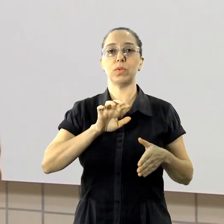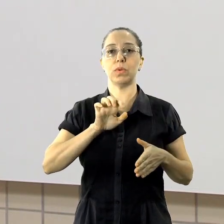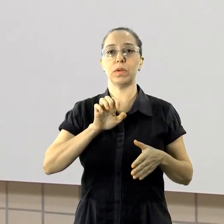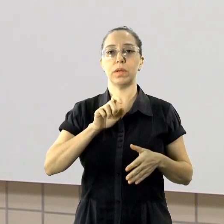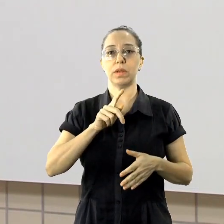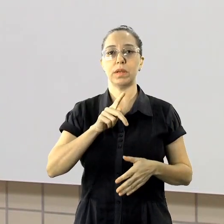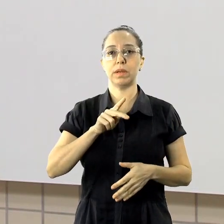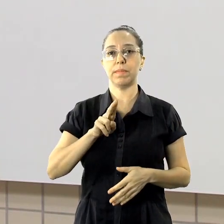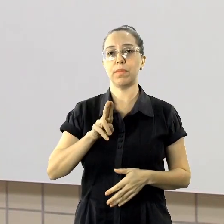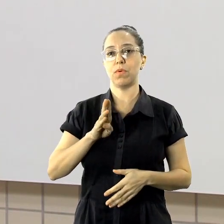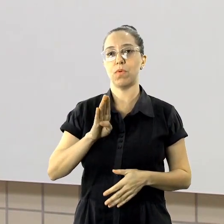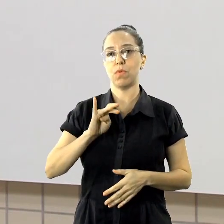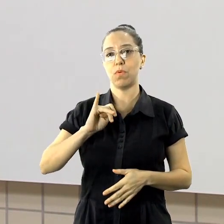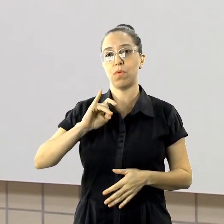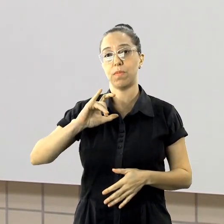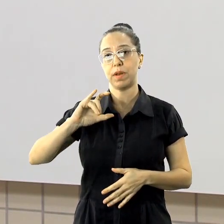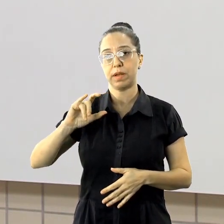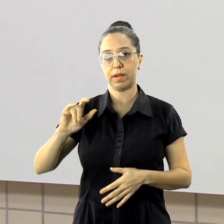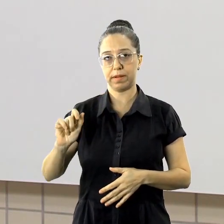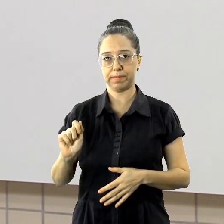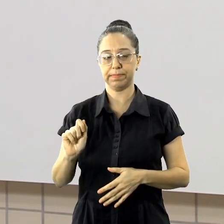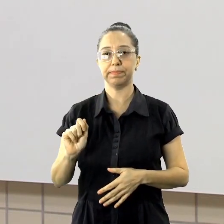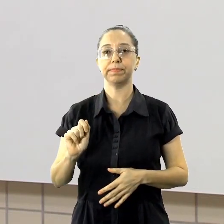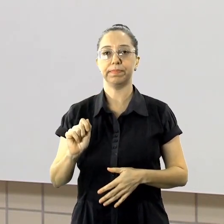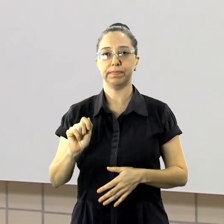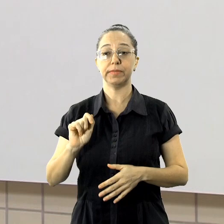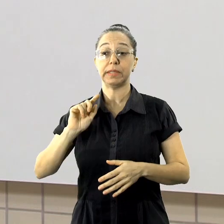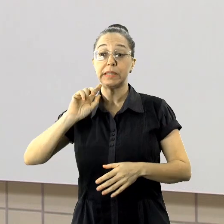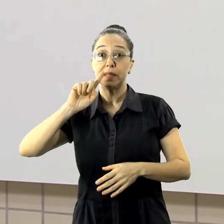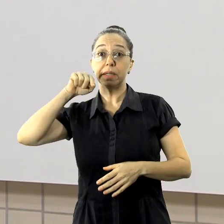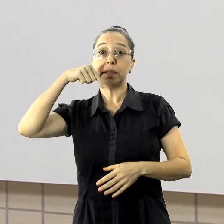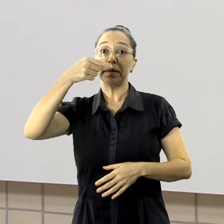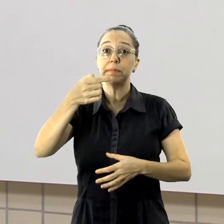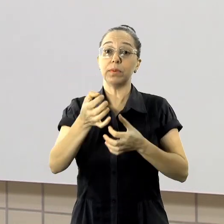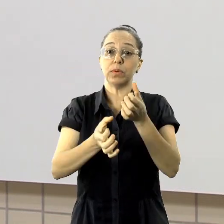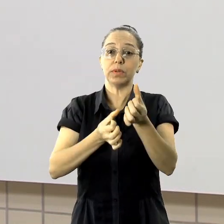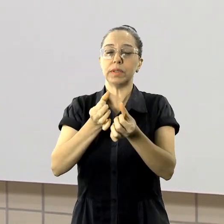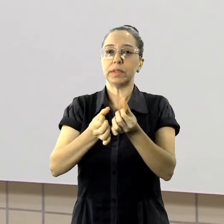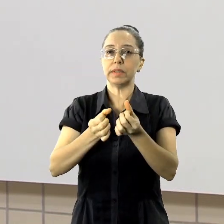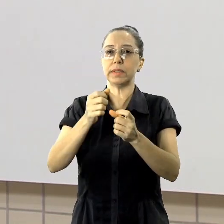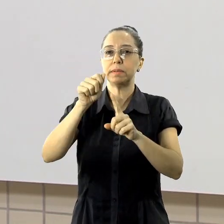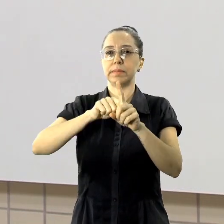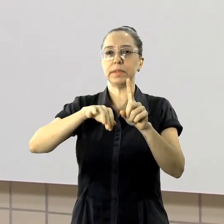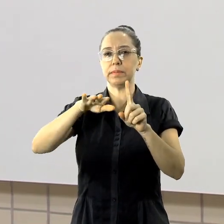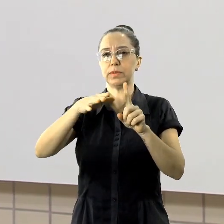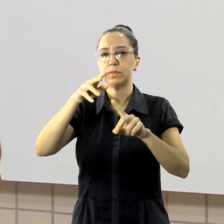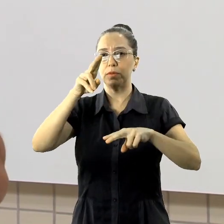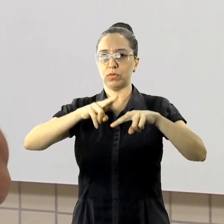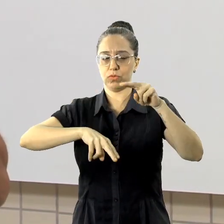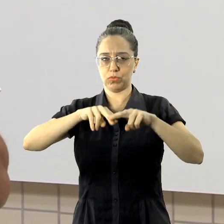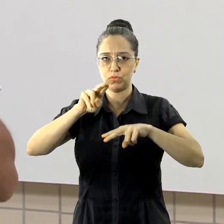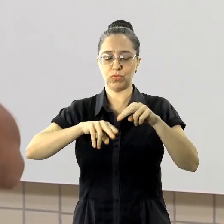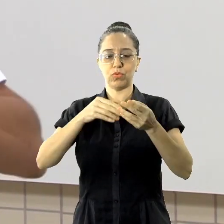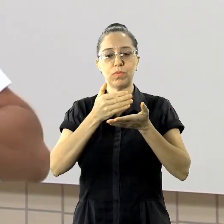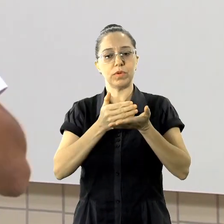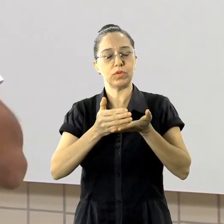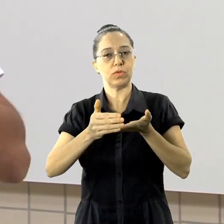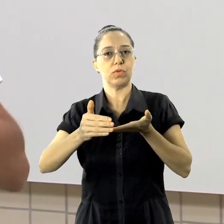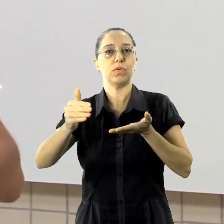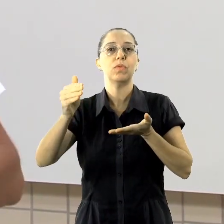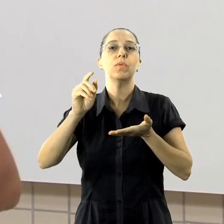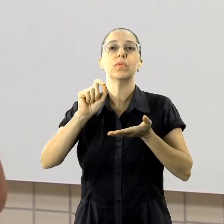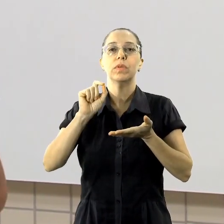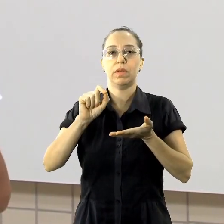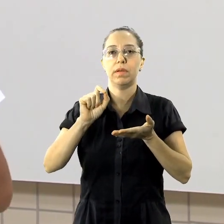do Brasil. E aí, no finalzinho do semestre, lá no mês de junho aproximadamente, começamos a falar a respeito de